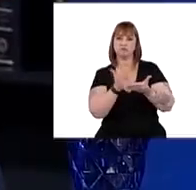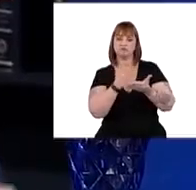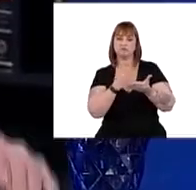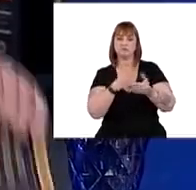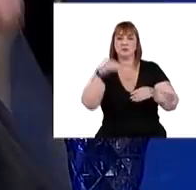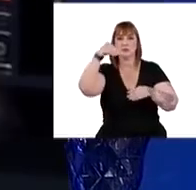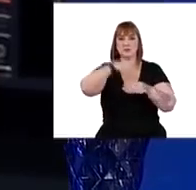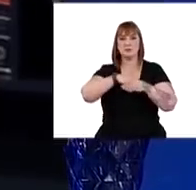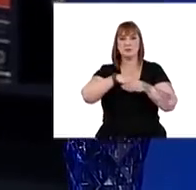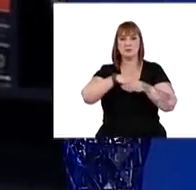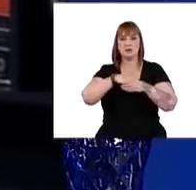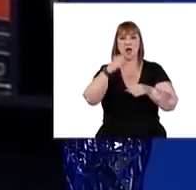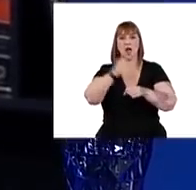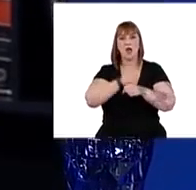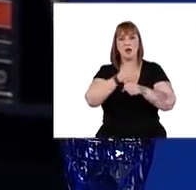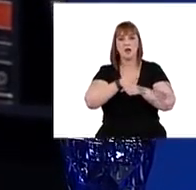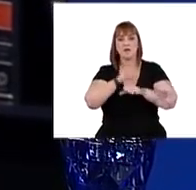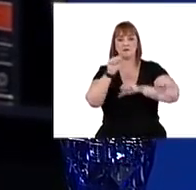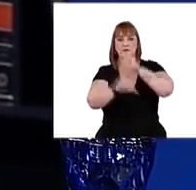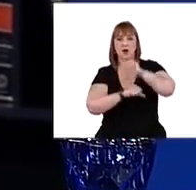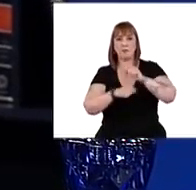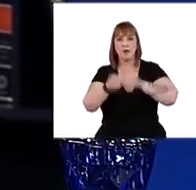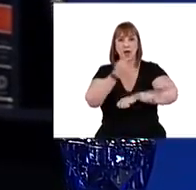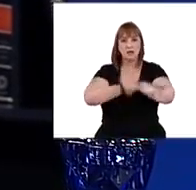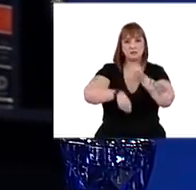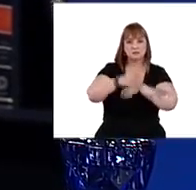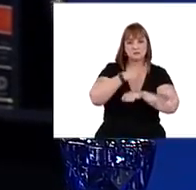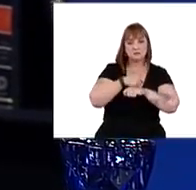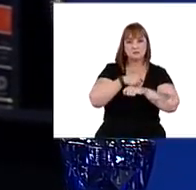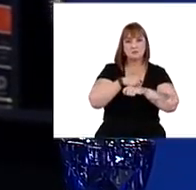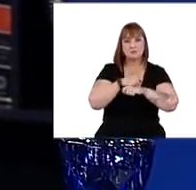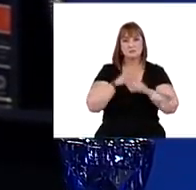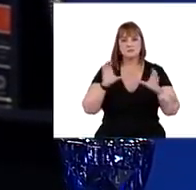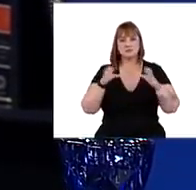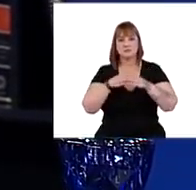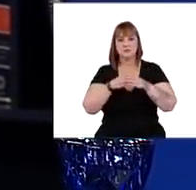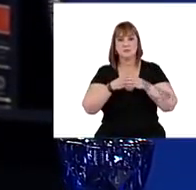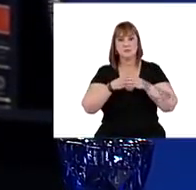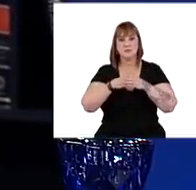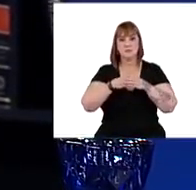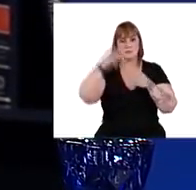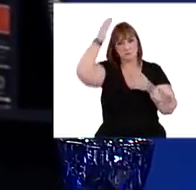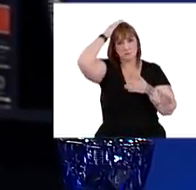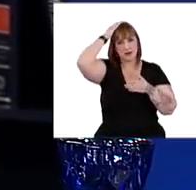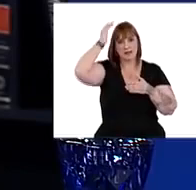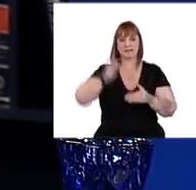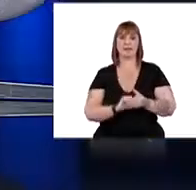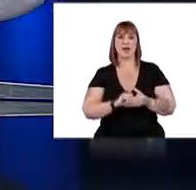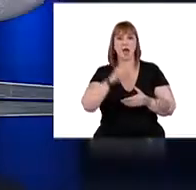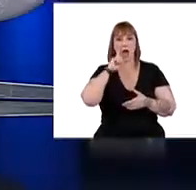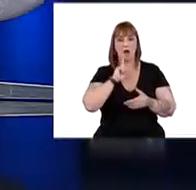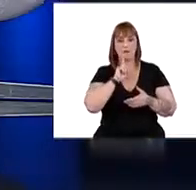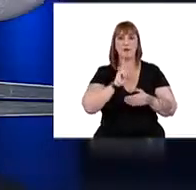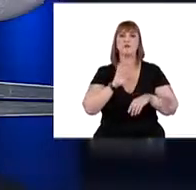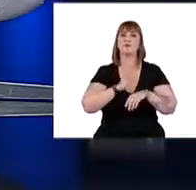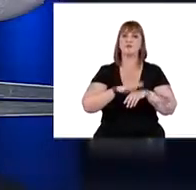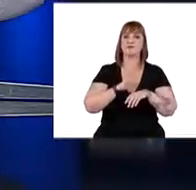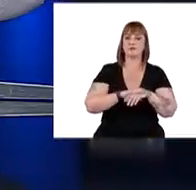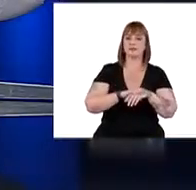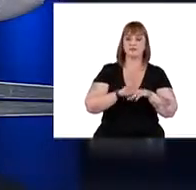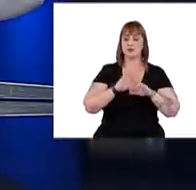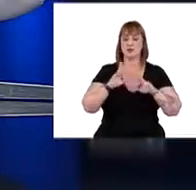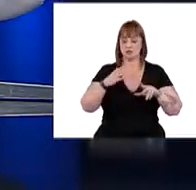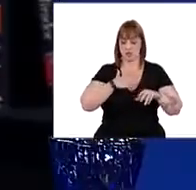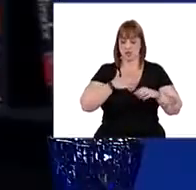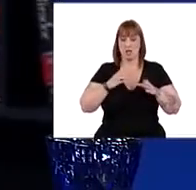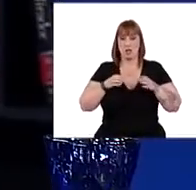reforma administrativa que a turma do Paraná, do Álvaro Dias fez, ou seja, não só a minha